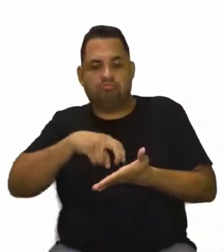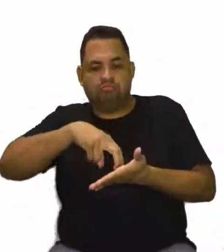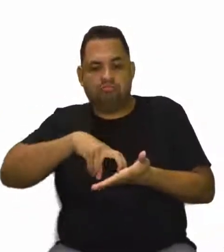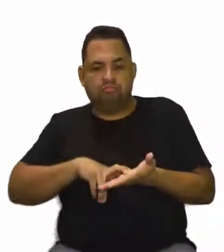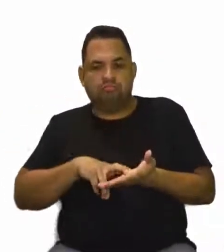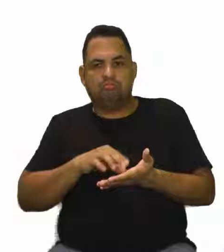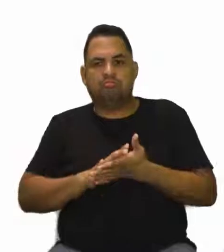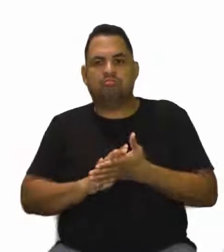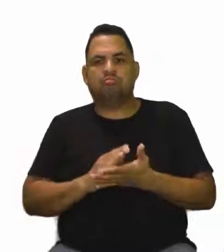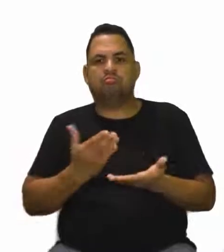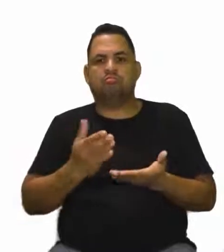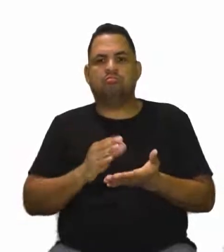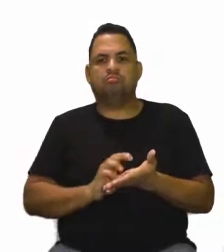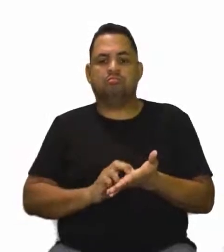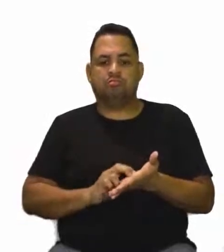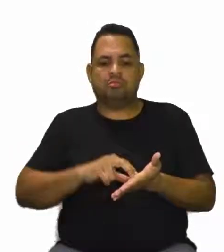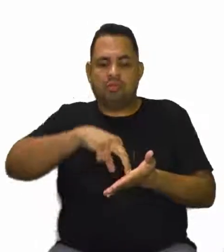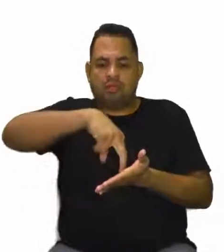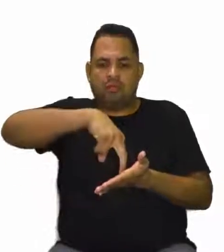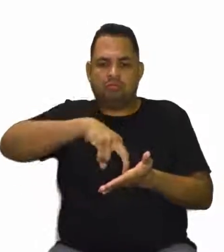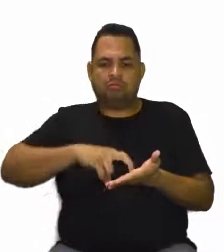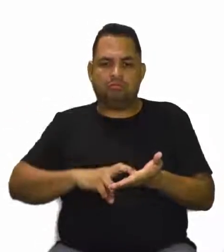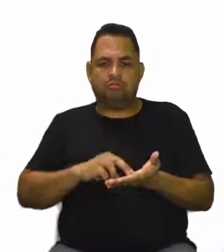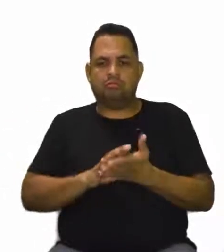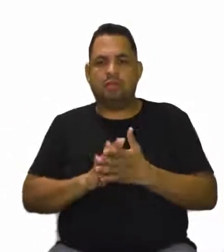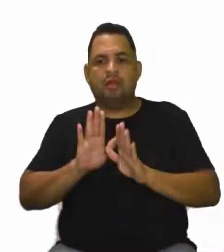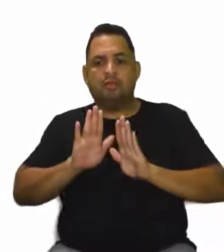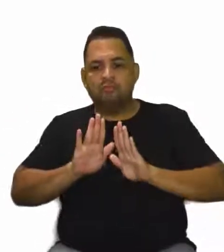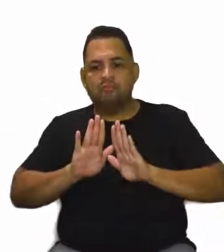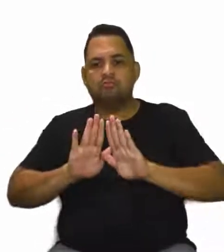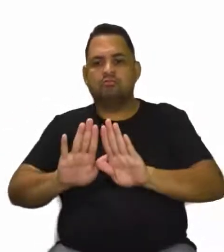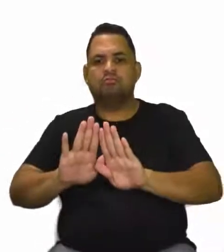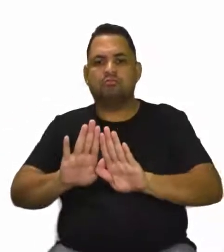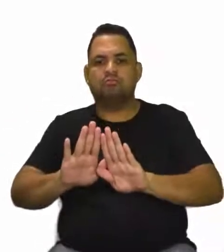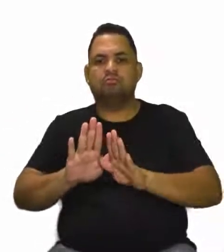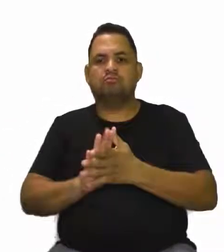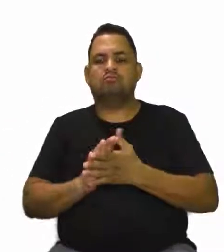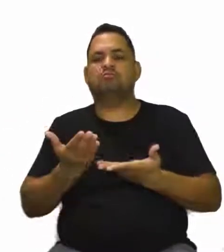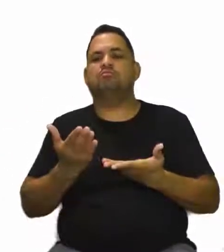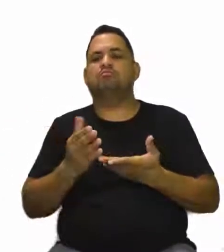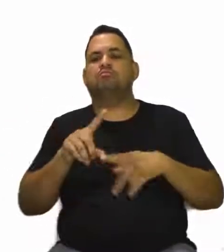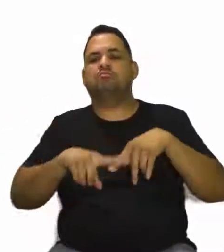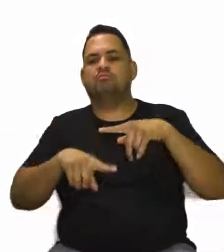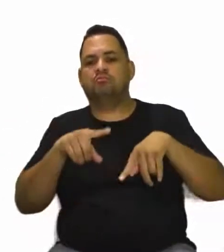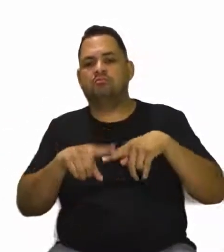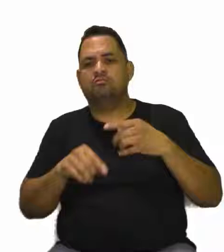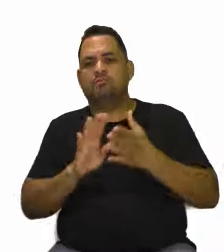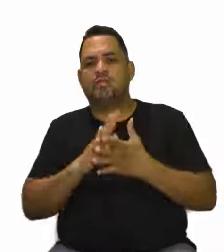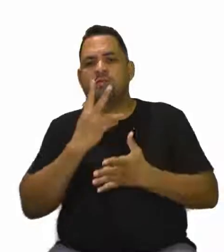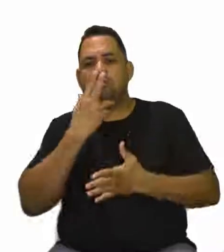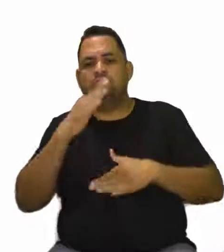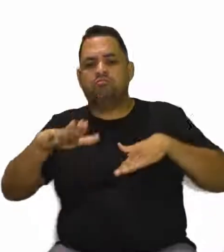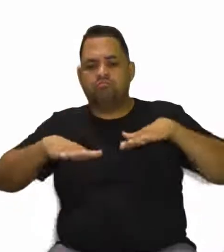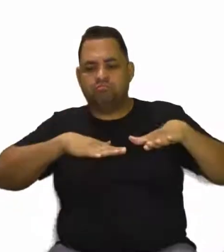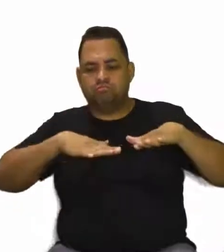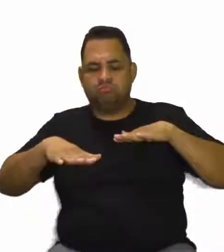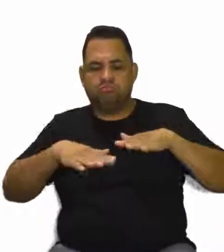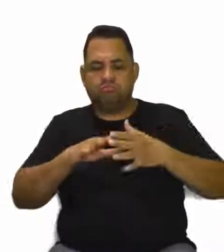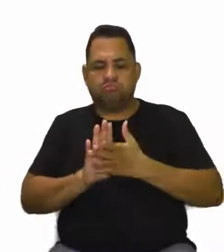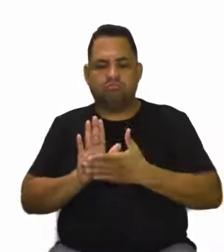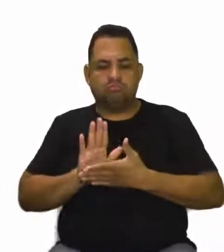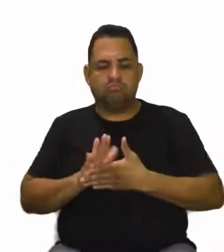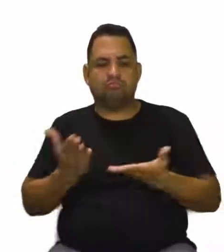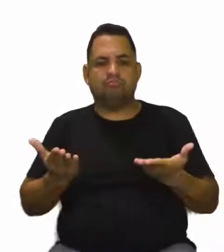agachamento. O agachar, o levantar. O empurrar um objeto. Eu estou simulando ali um movimento também de